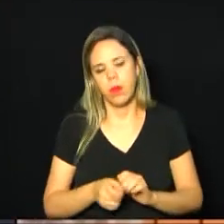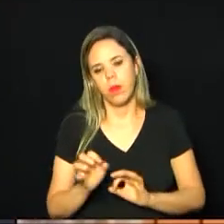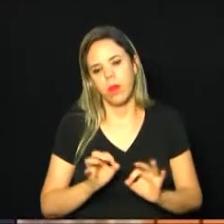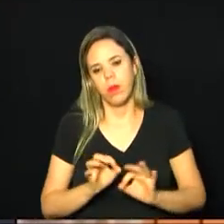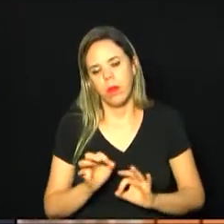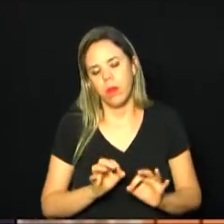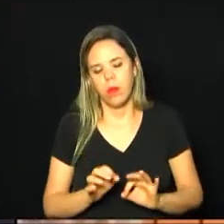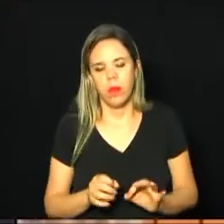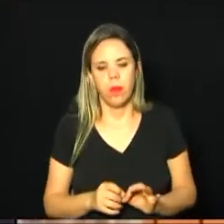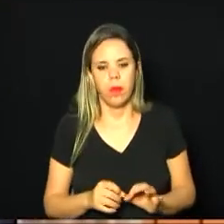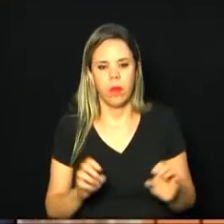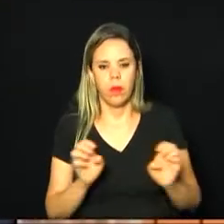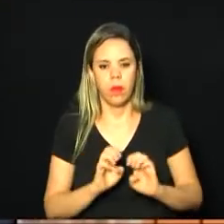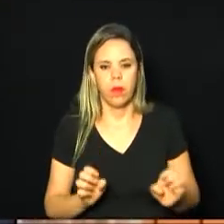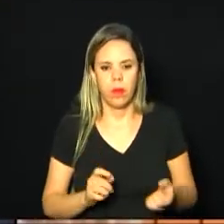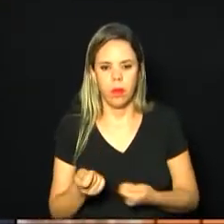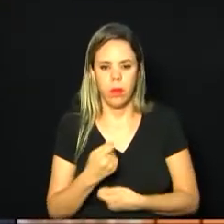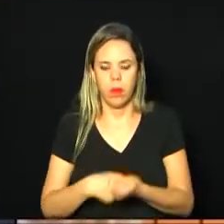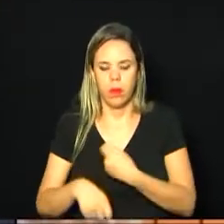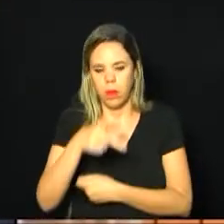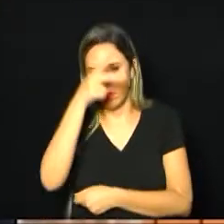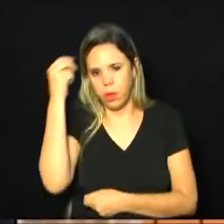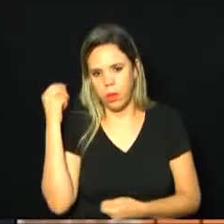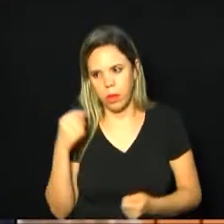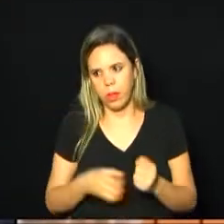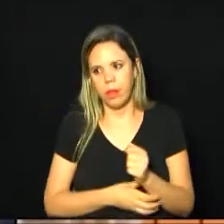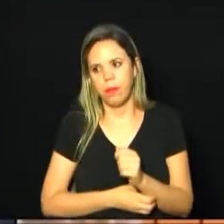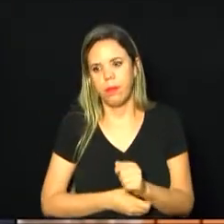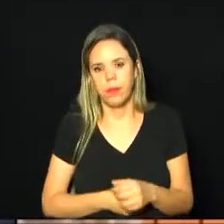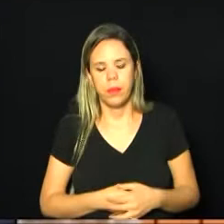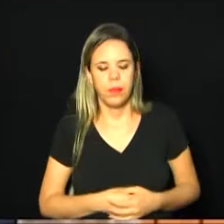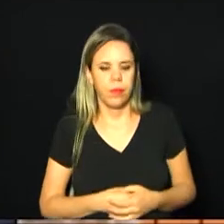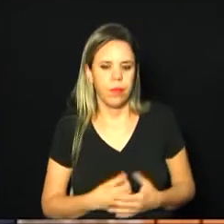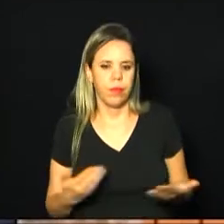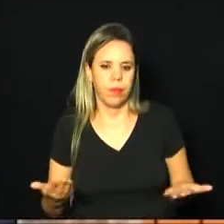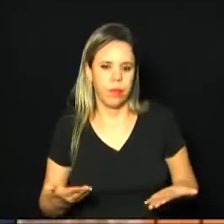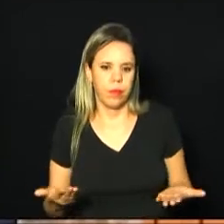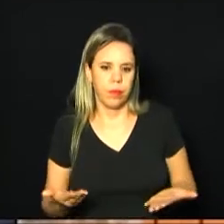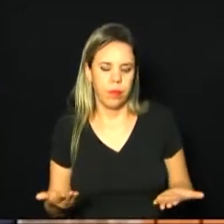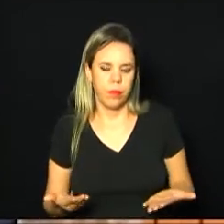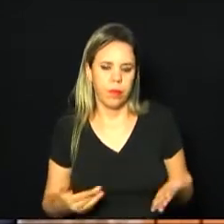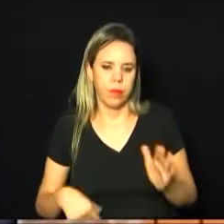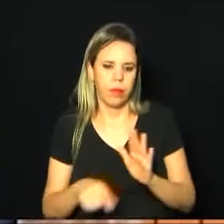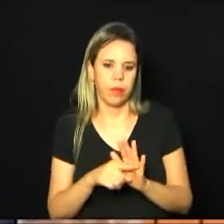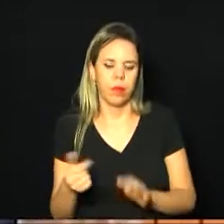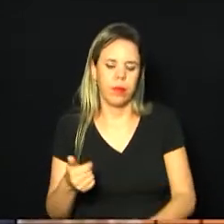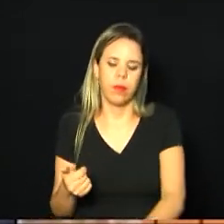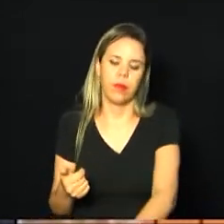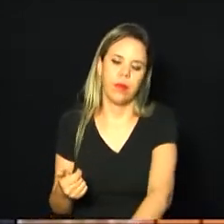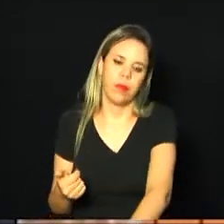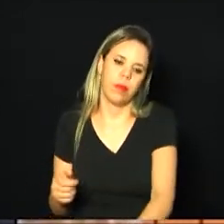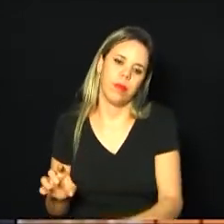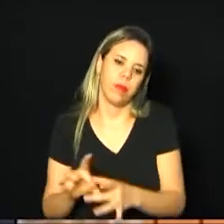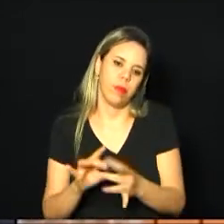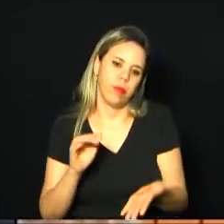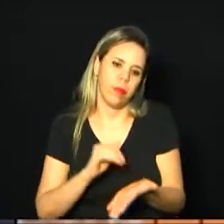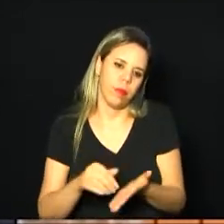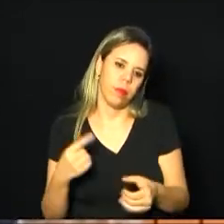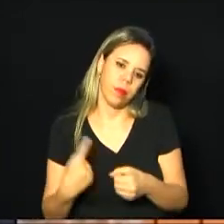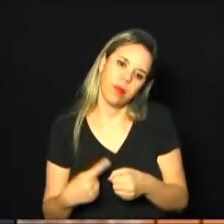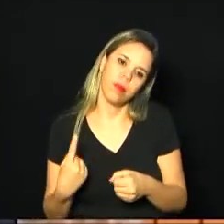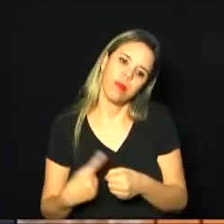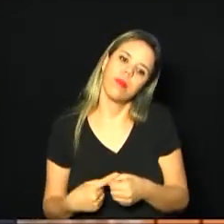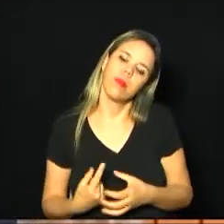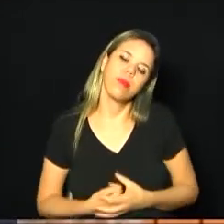organização a estrutura administrativa da prefeitura Então hoje o parágrafo primeiro dispõe que o secretário Municipal